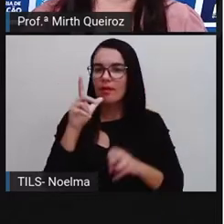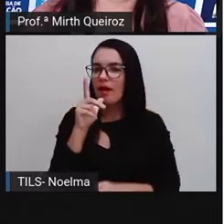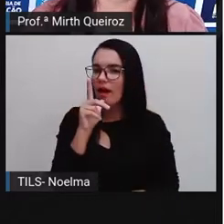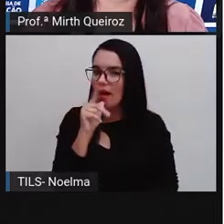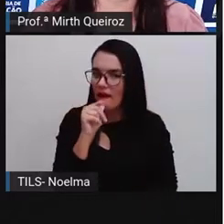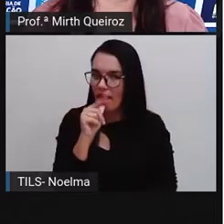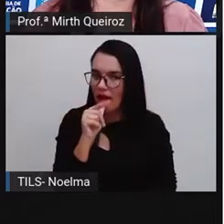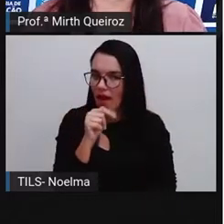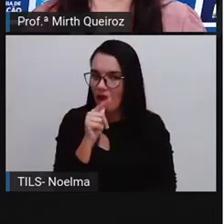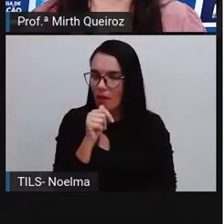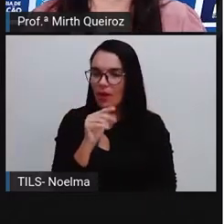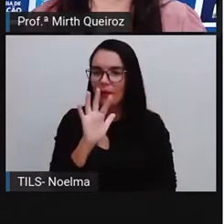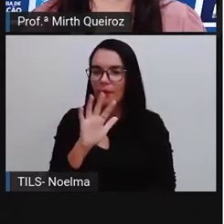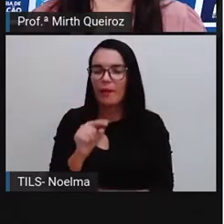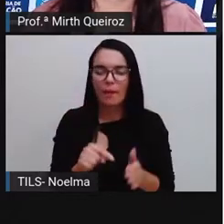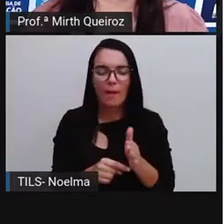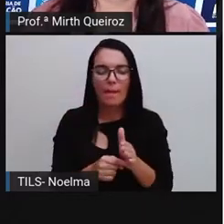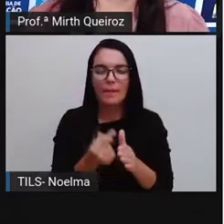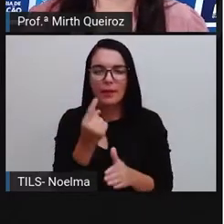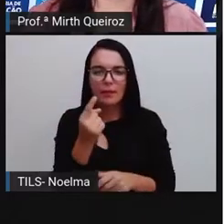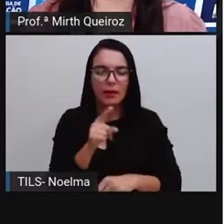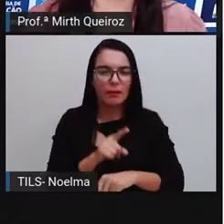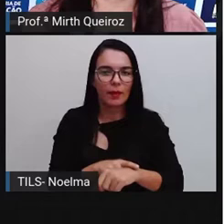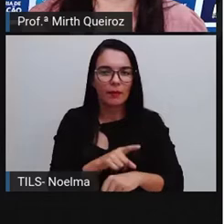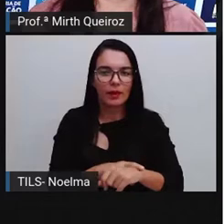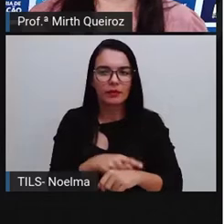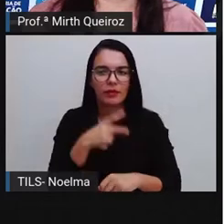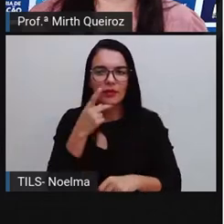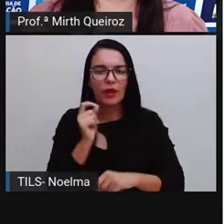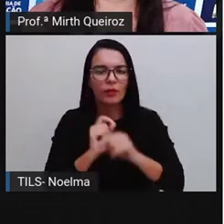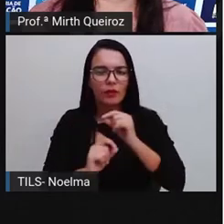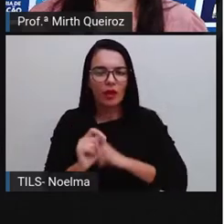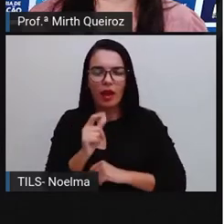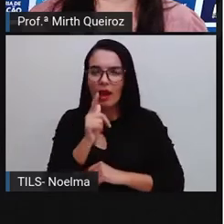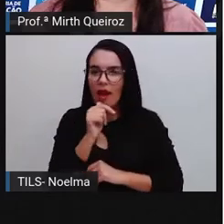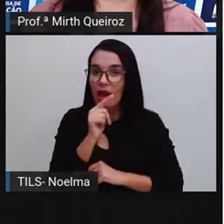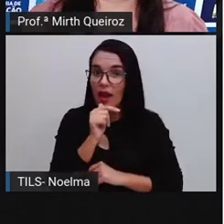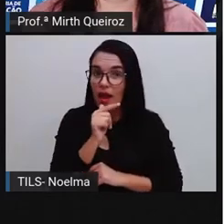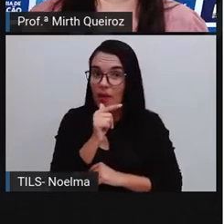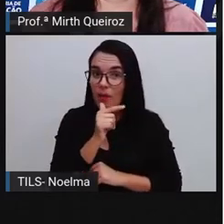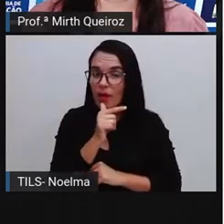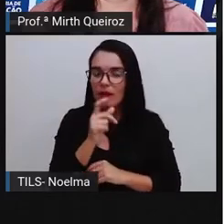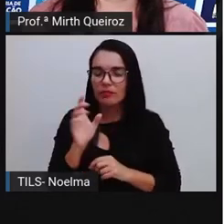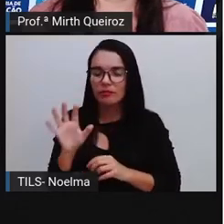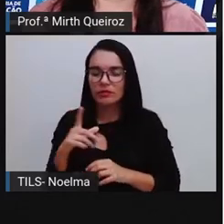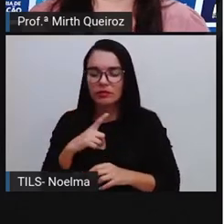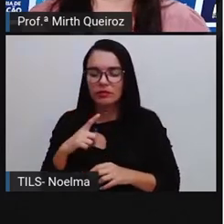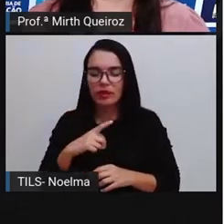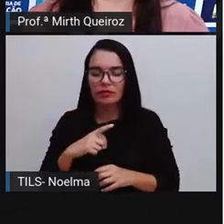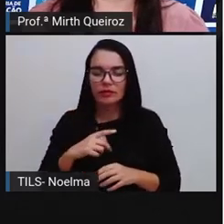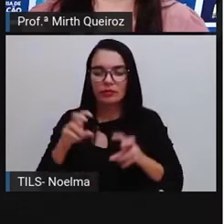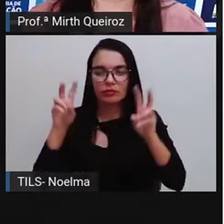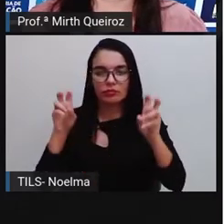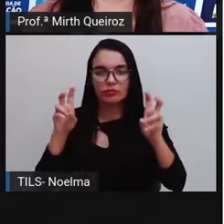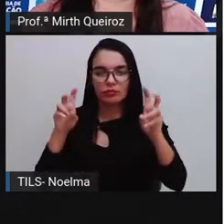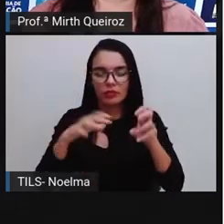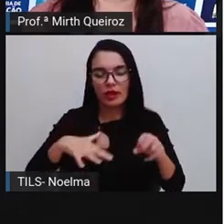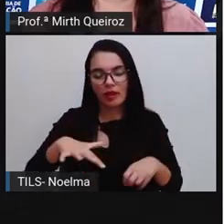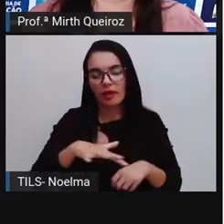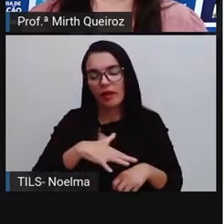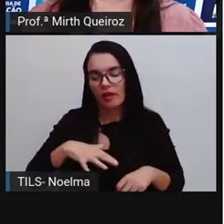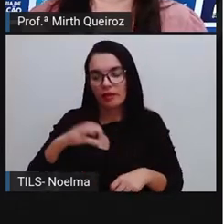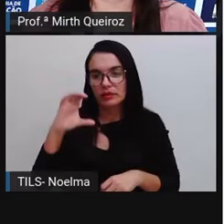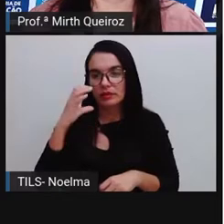primeiro momento, a gente falou sobre a água aí, mais voltado para a área de Ciências da Natureza. E, neste momento, a gente vai revisar